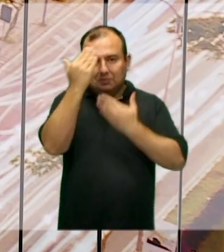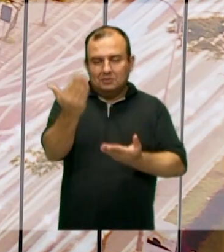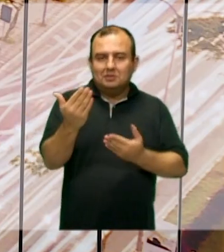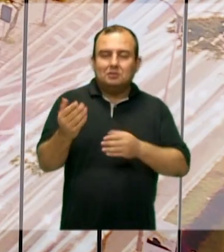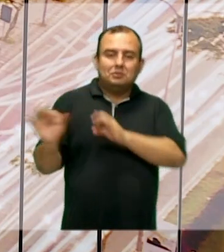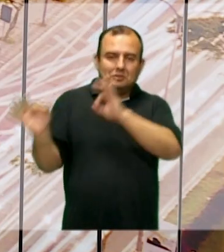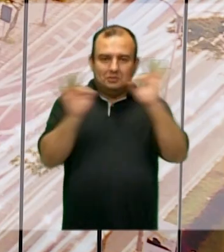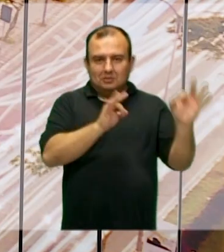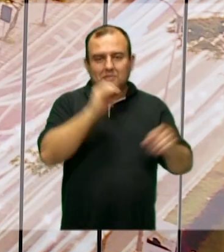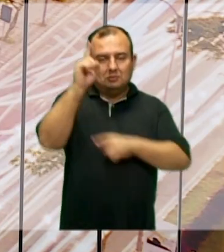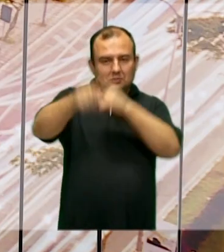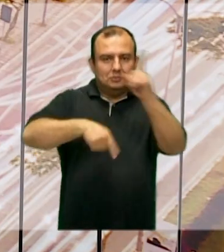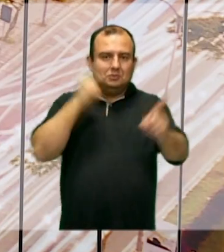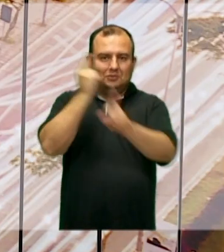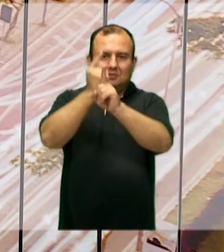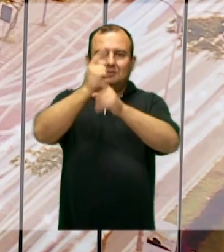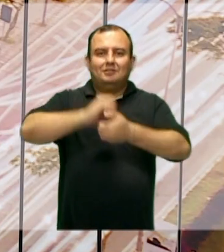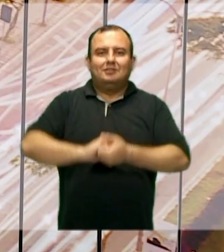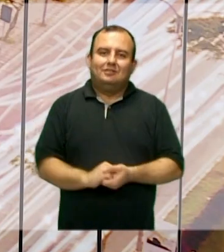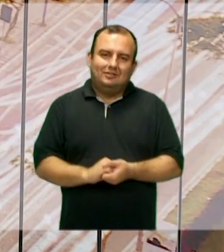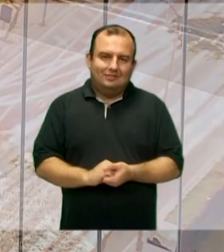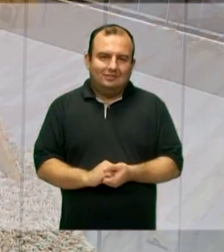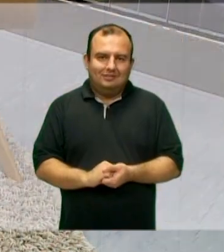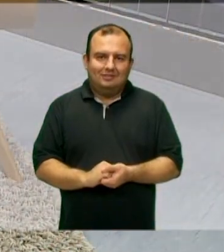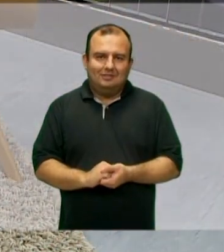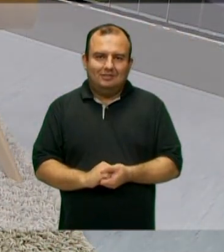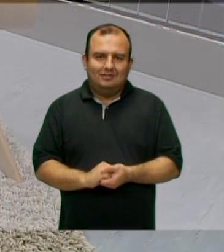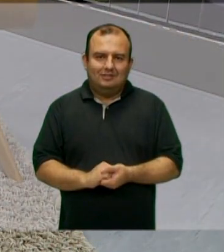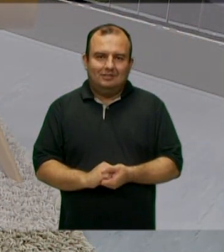pela companhia e até a próxima.